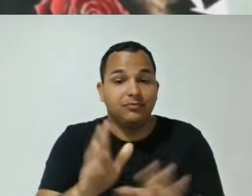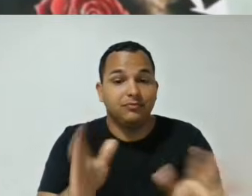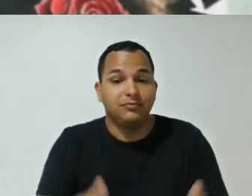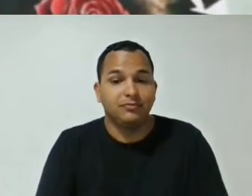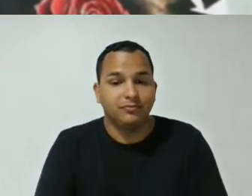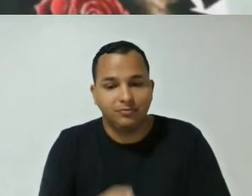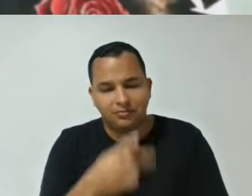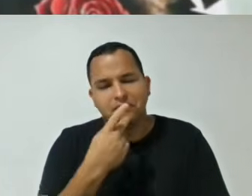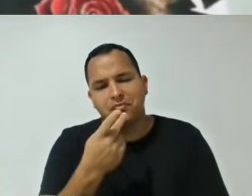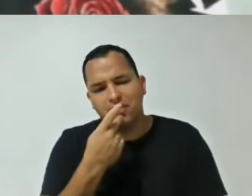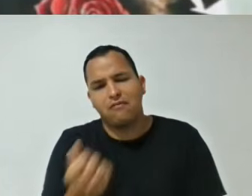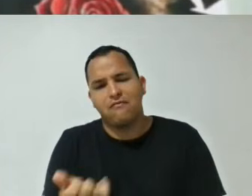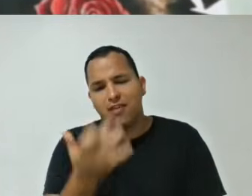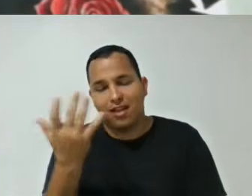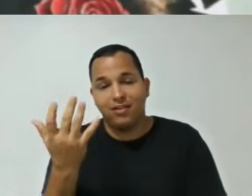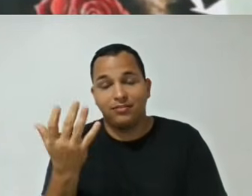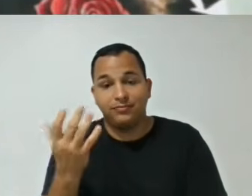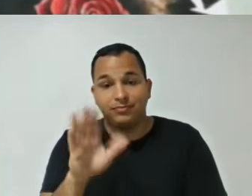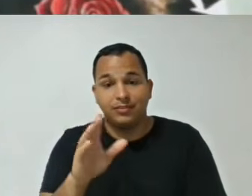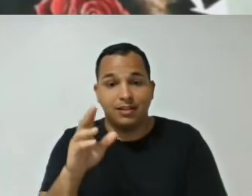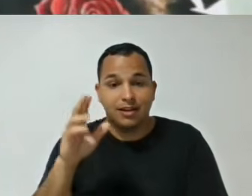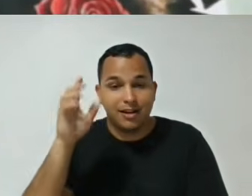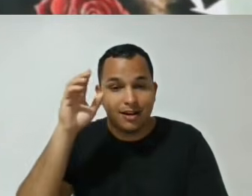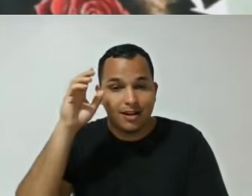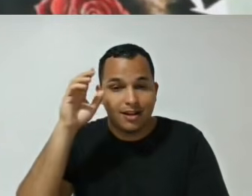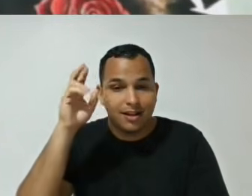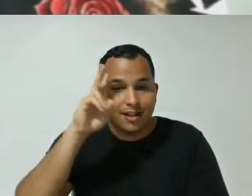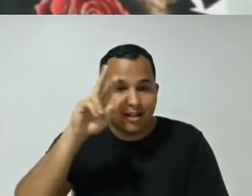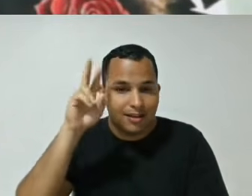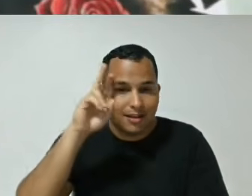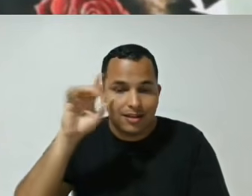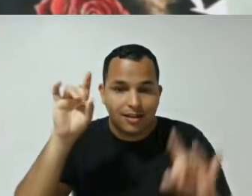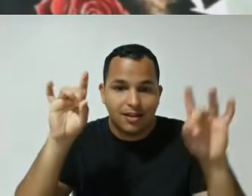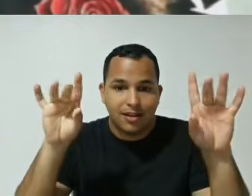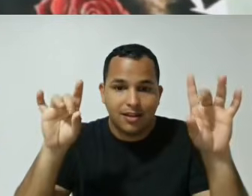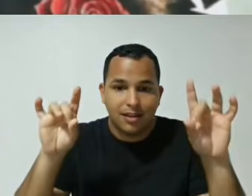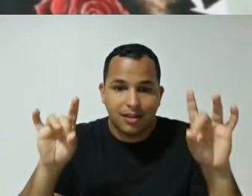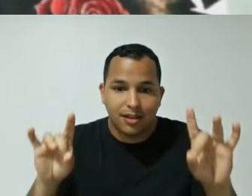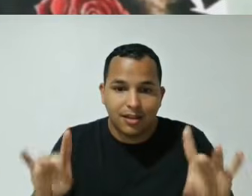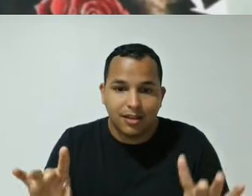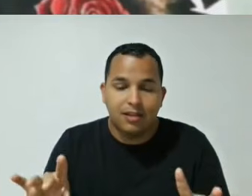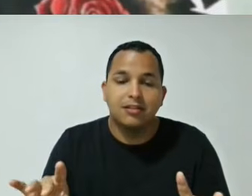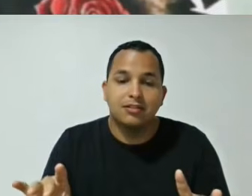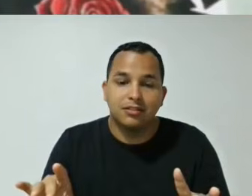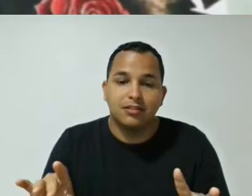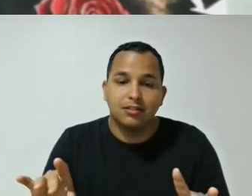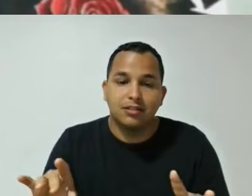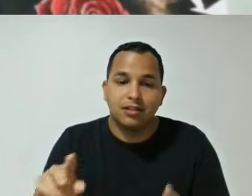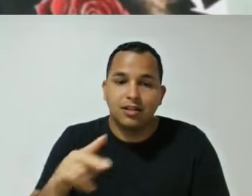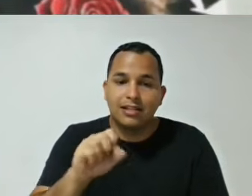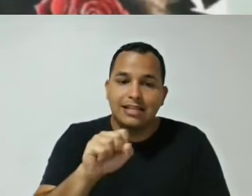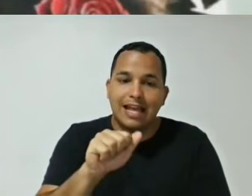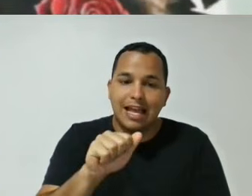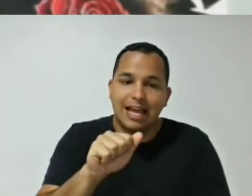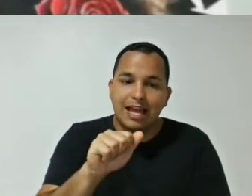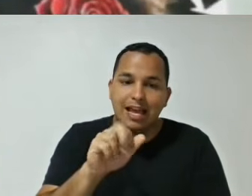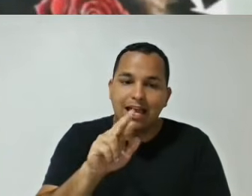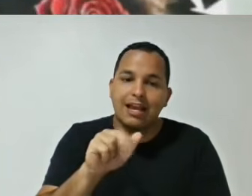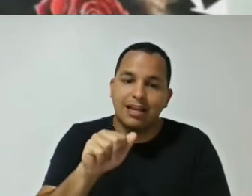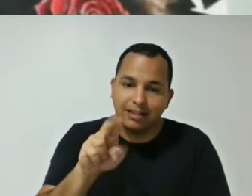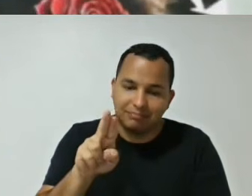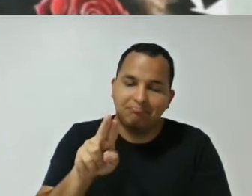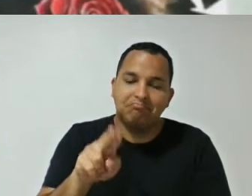de vários, mas você falou com muito carinho desse Uivos, né? Do projeto Isso Sarau, na né? noite. Uivos da